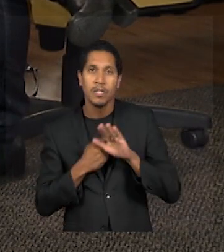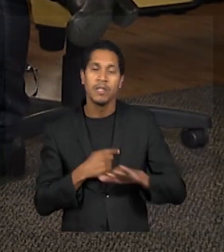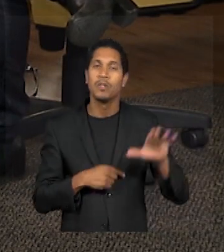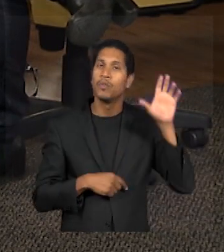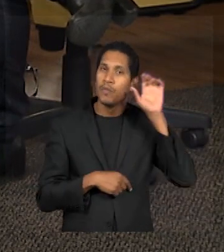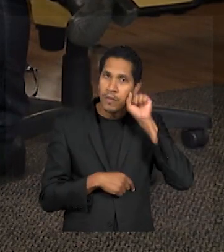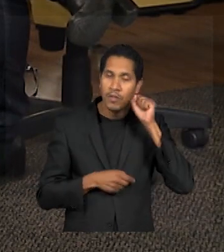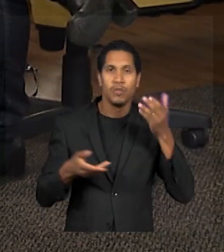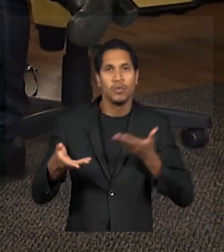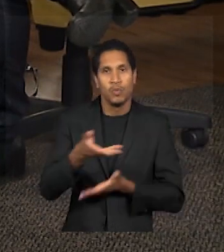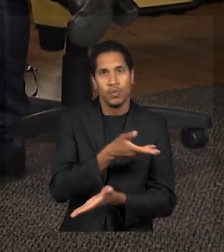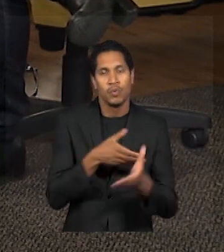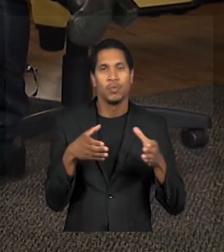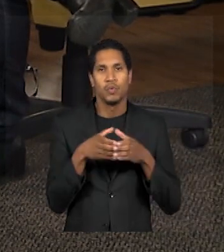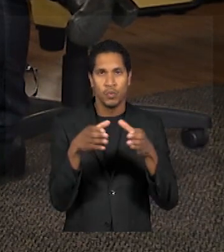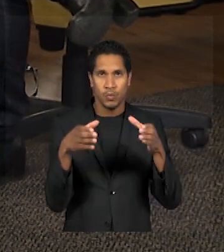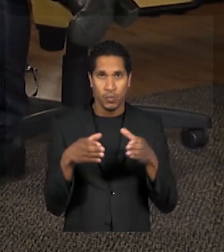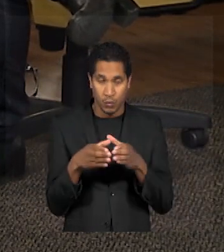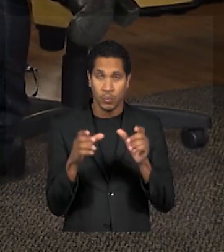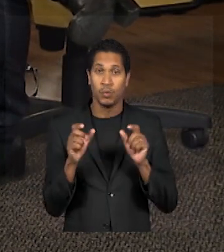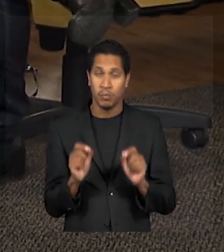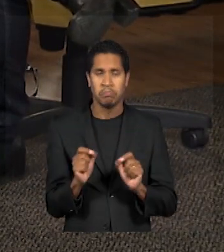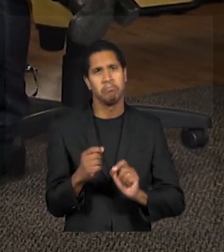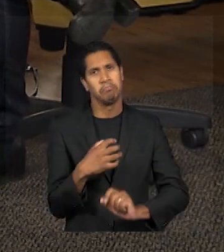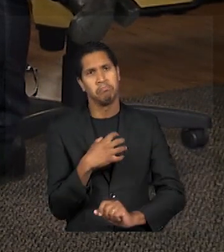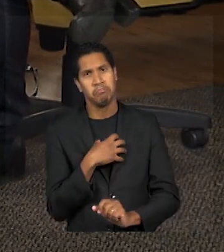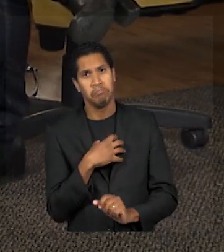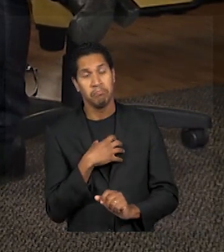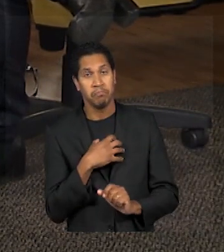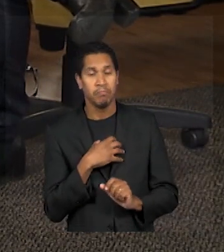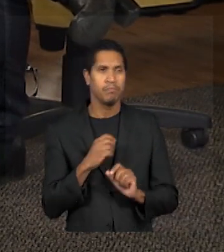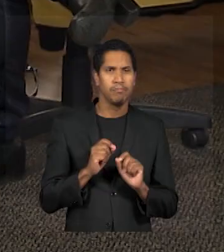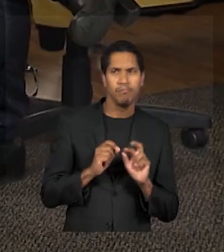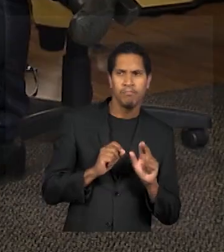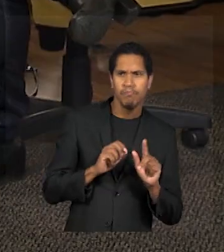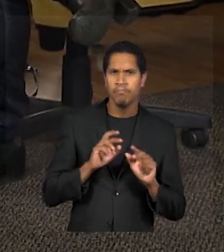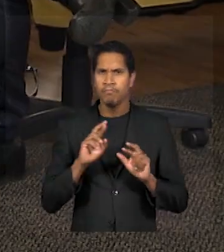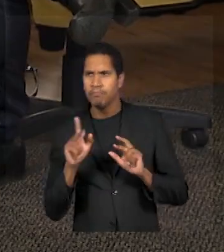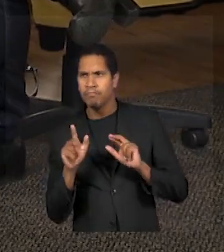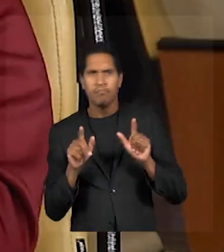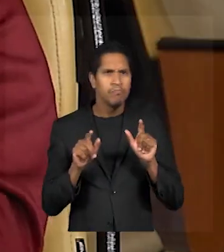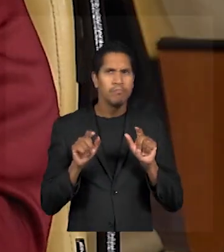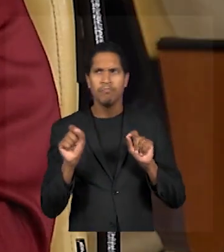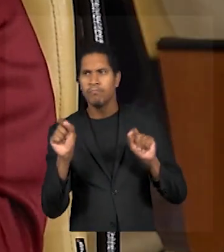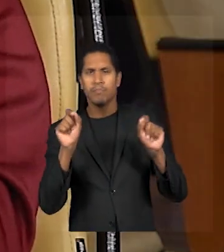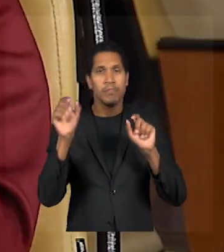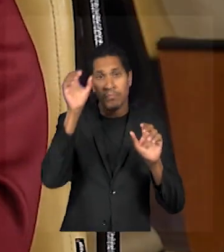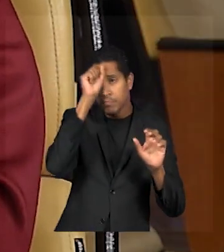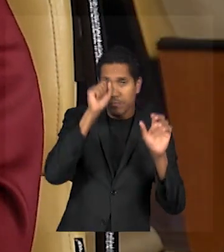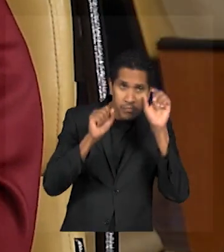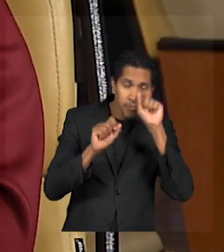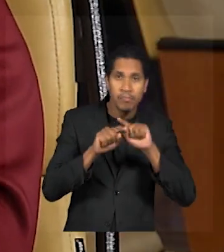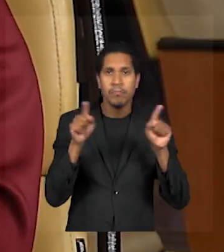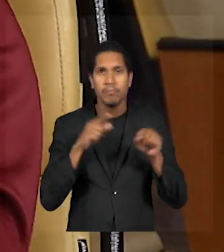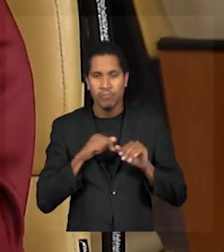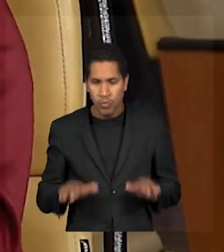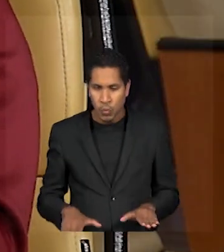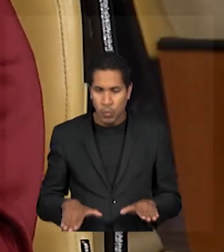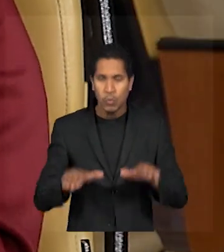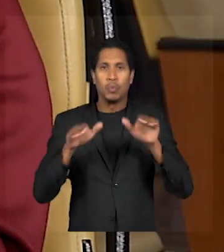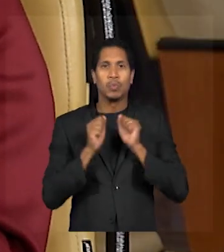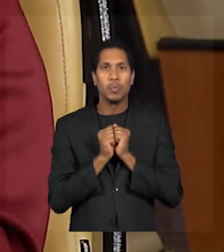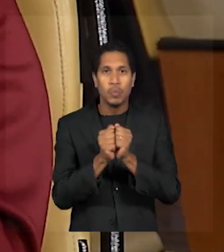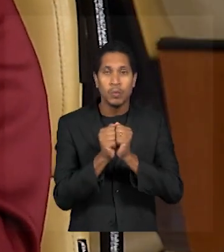ouvintes, convivendo de maneira, às vezes, diferente da aprendizagem, mas no mesmo ambiente, desde a mais tenra idade.